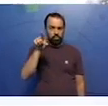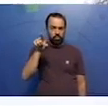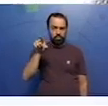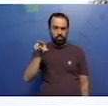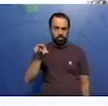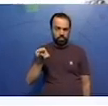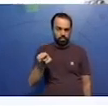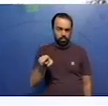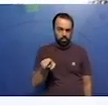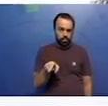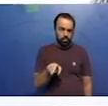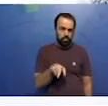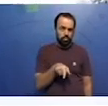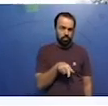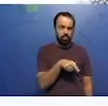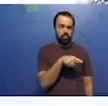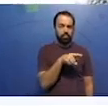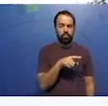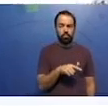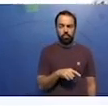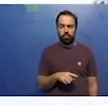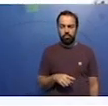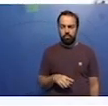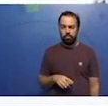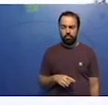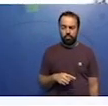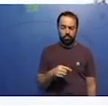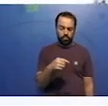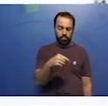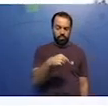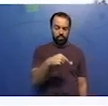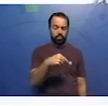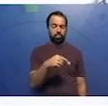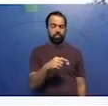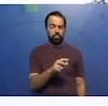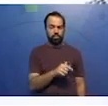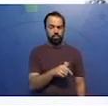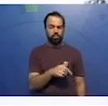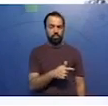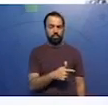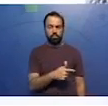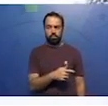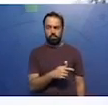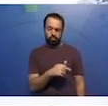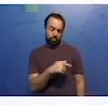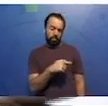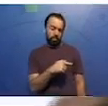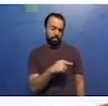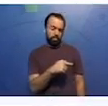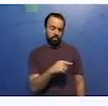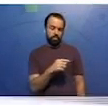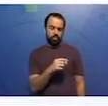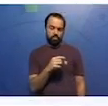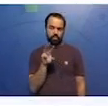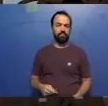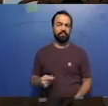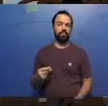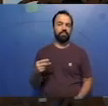1. Então aqui, ó, se eu chegasse no 7, seriam 35. Como ele andou mais 1,